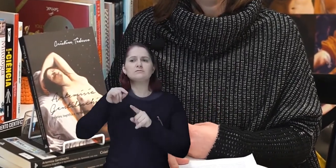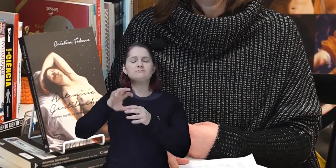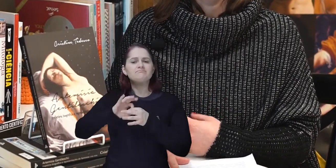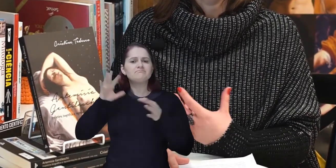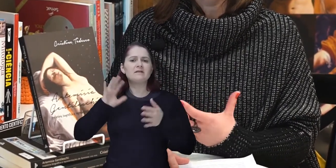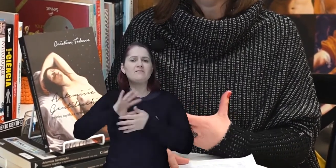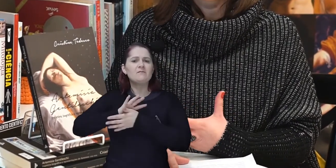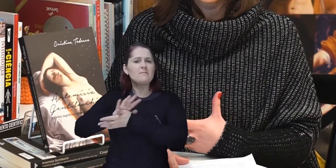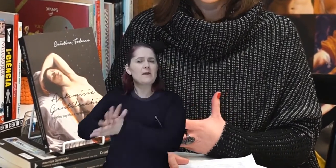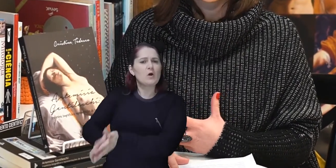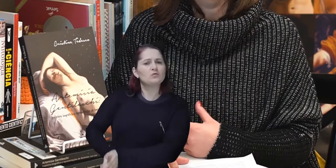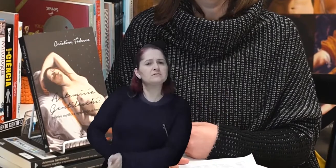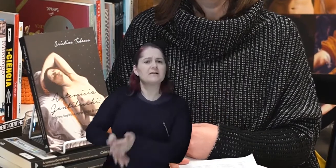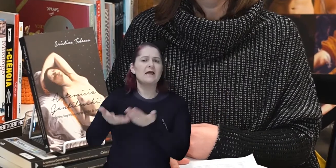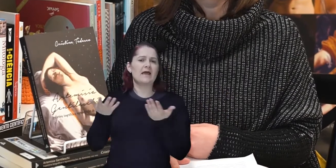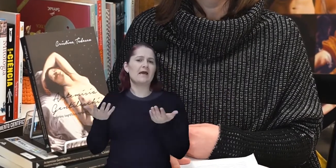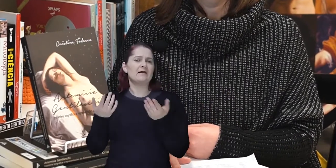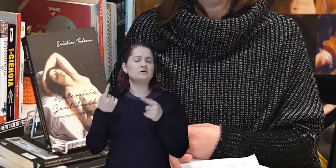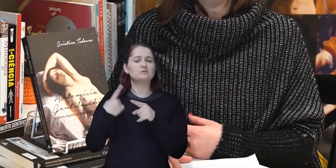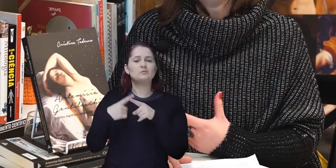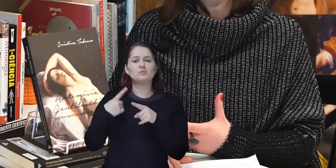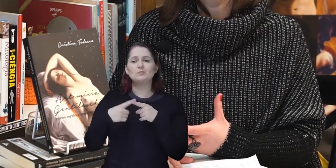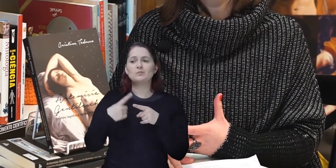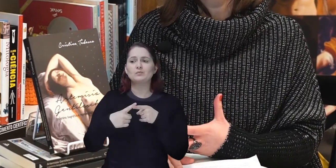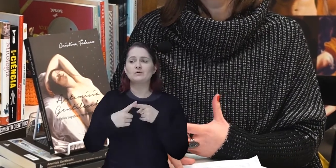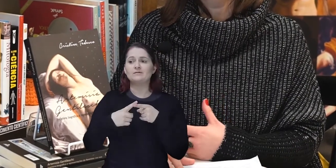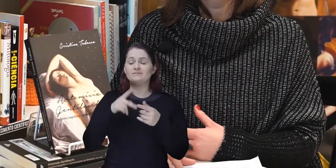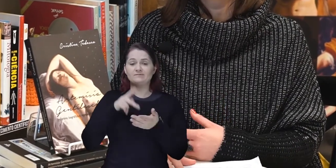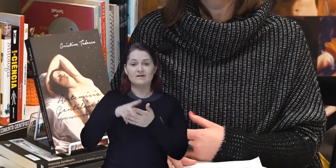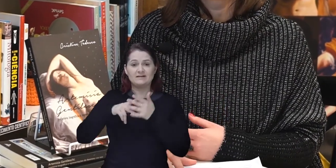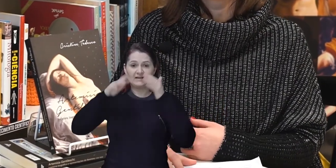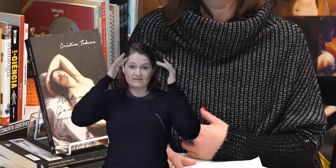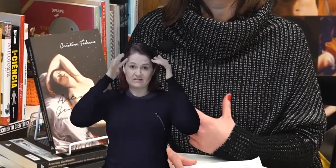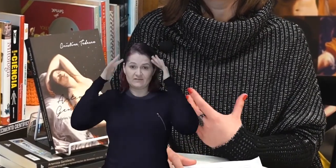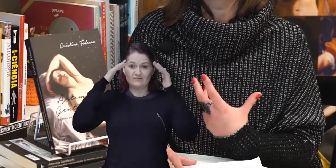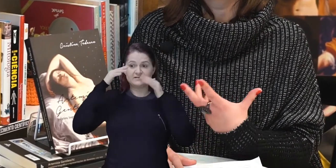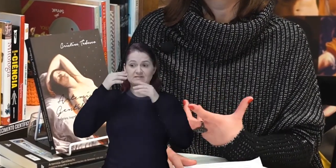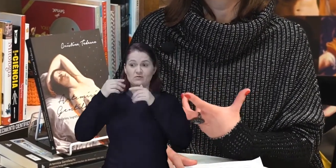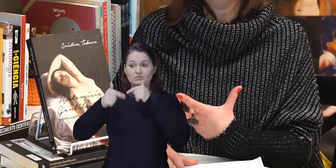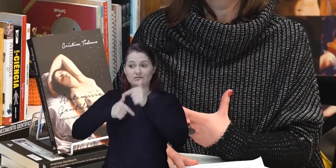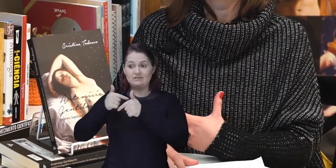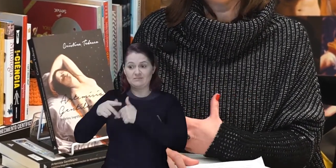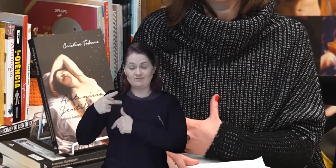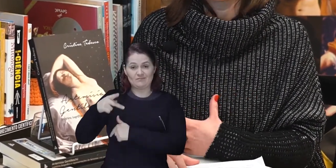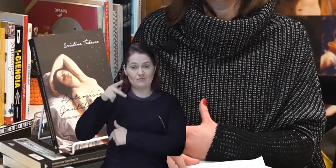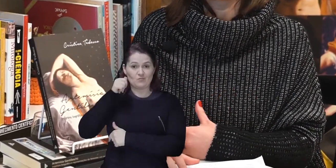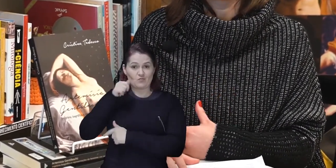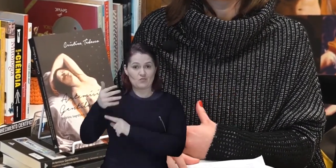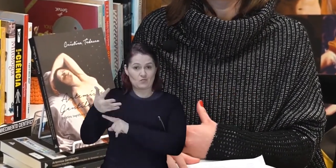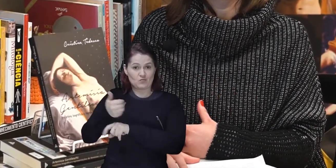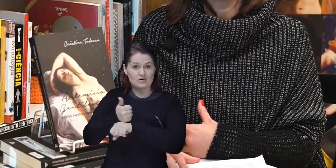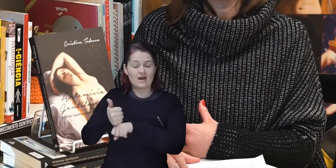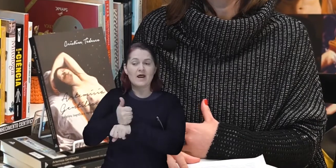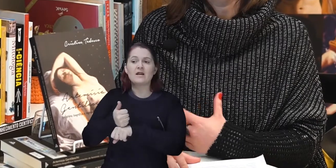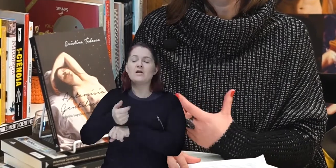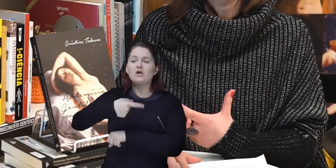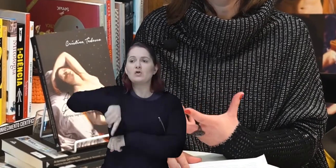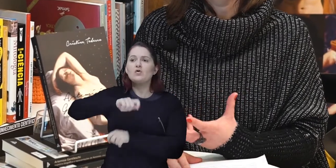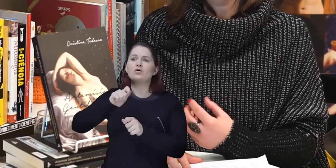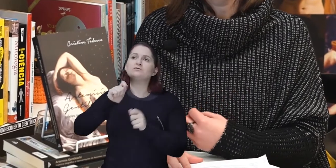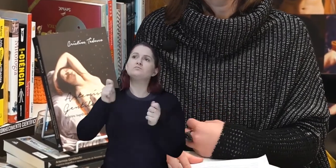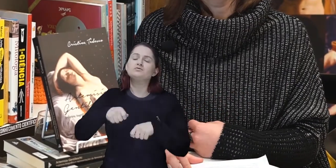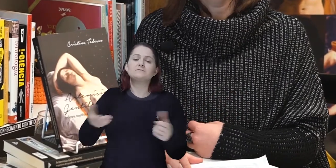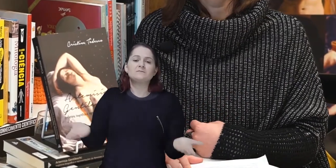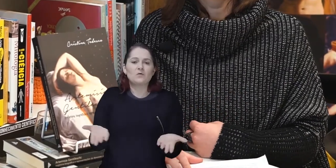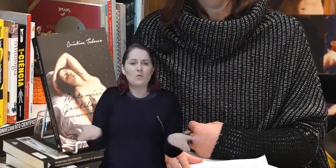preconceitos, de derrubar os muros da ignorância. Então, nesse sentido, acredito que a reflexão sobre a trajetória de Artemisia nos ajuda